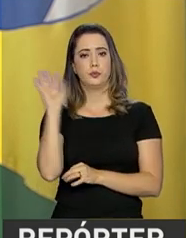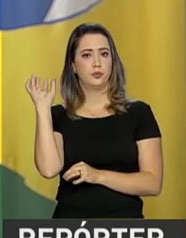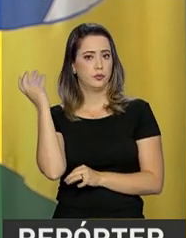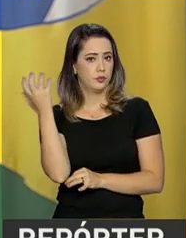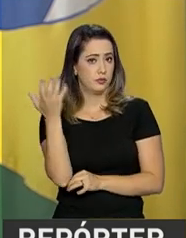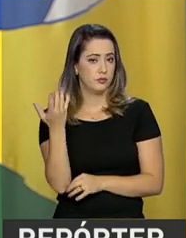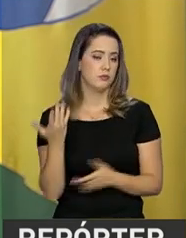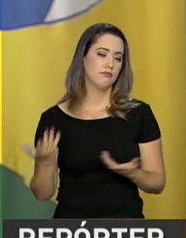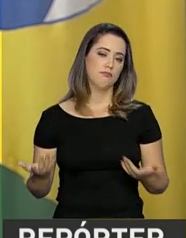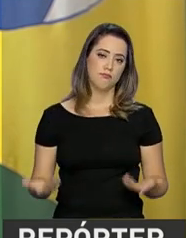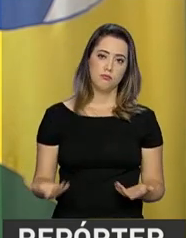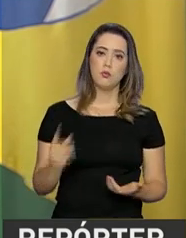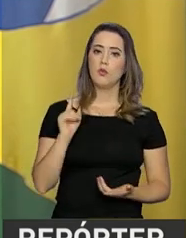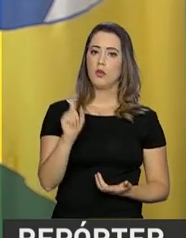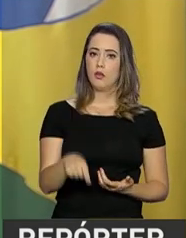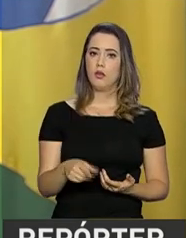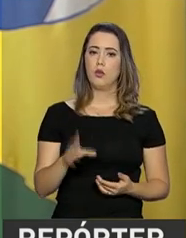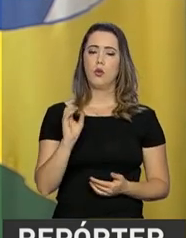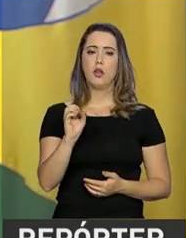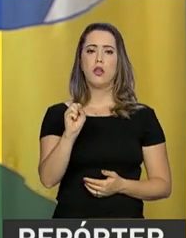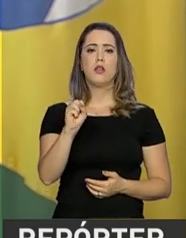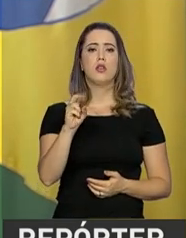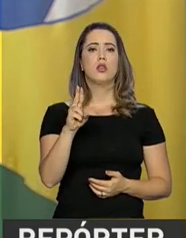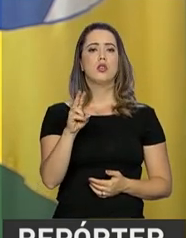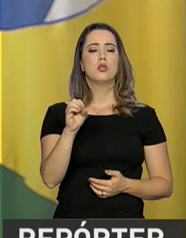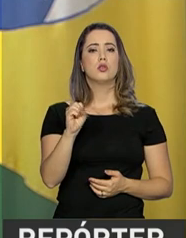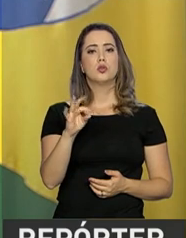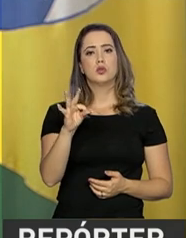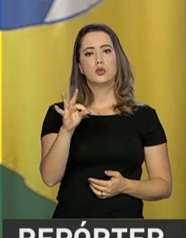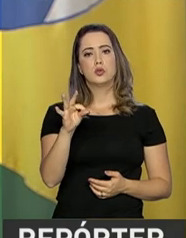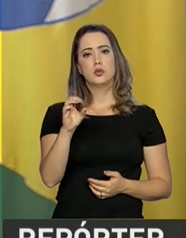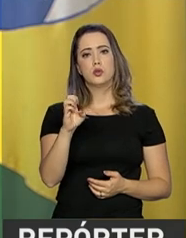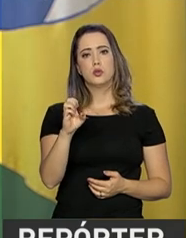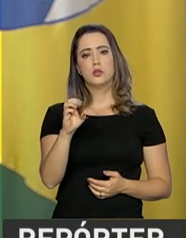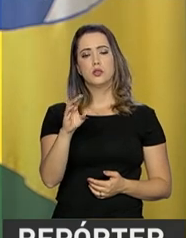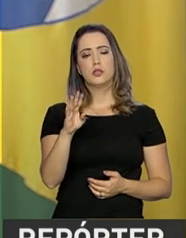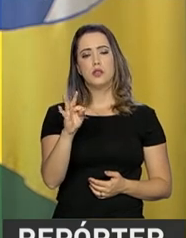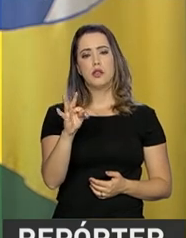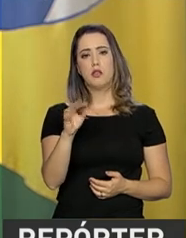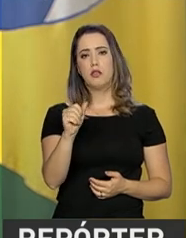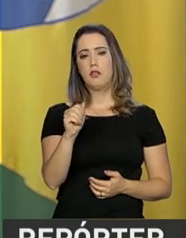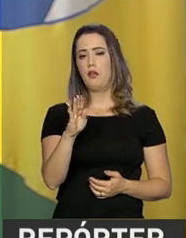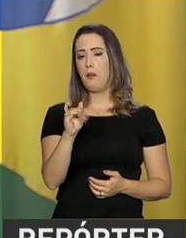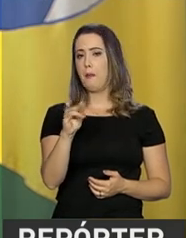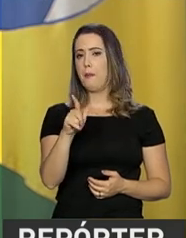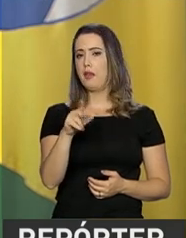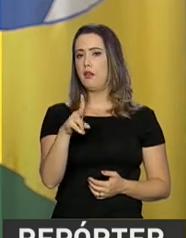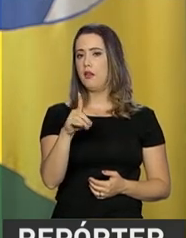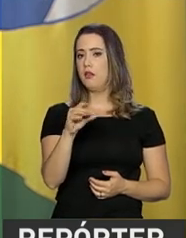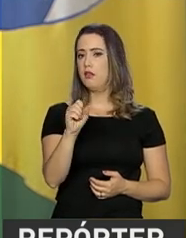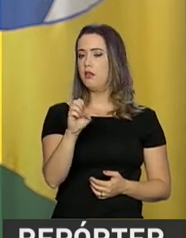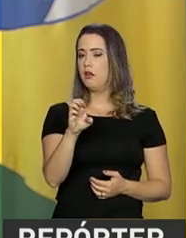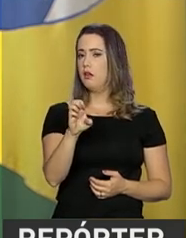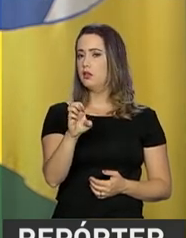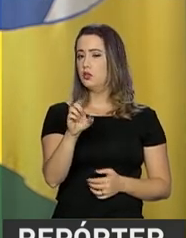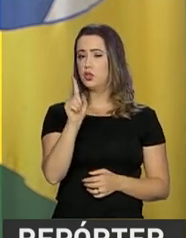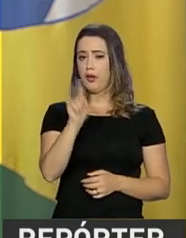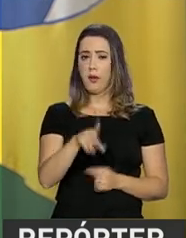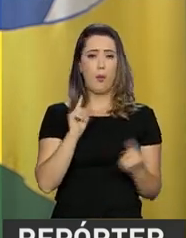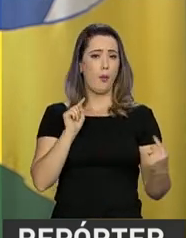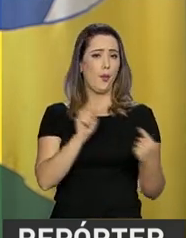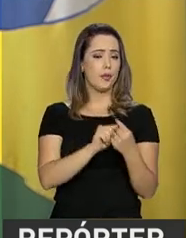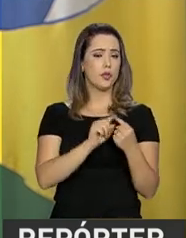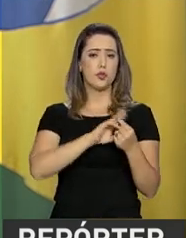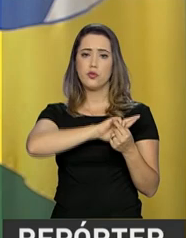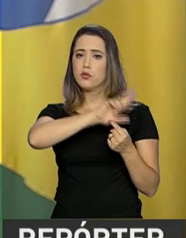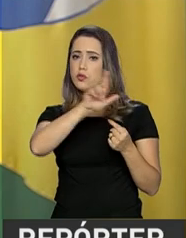aliás a sustentabilidade é o objetivo de muitas dessas novas